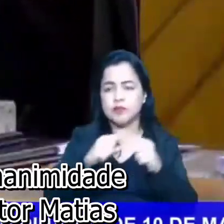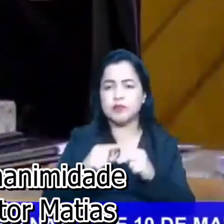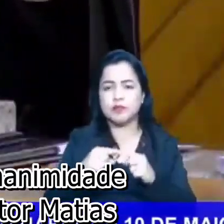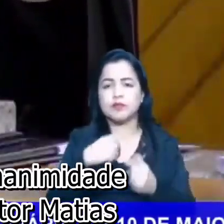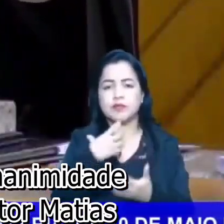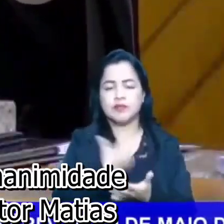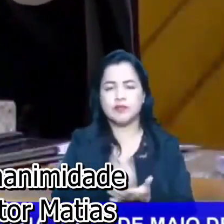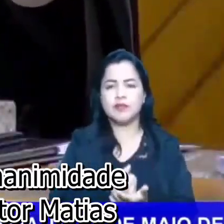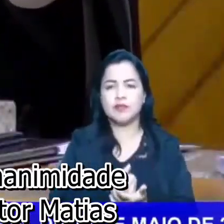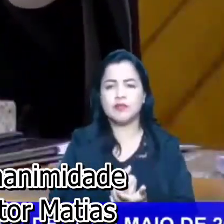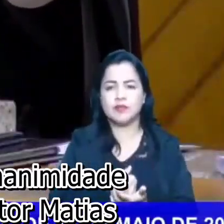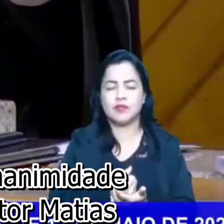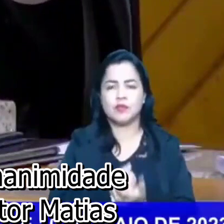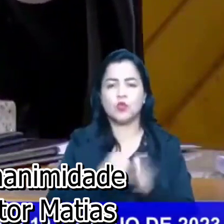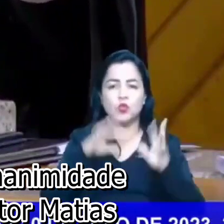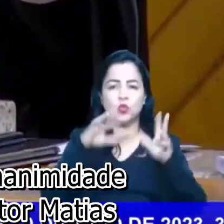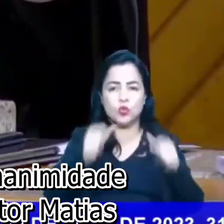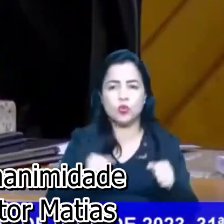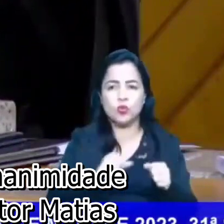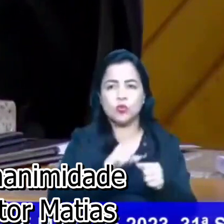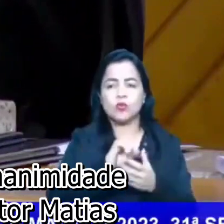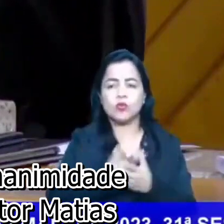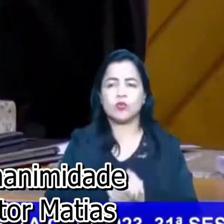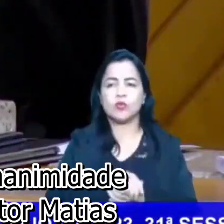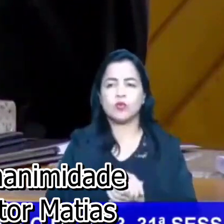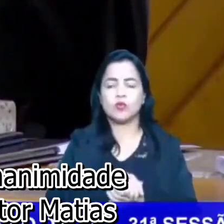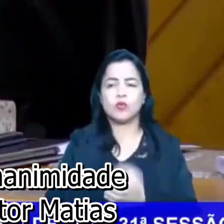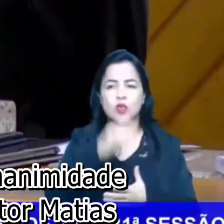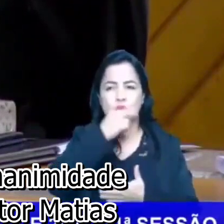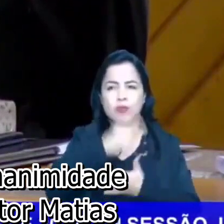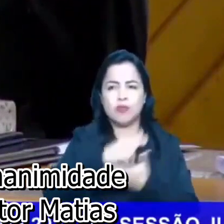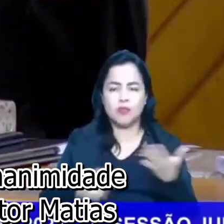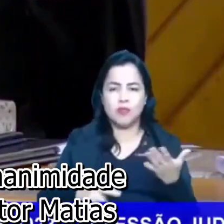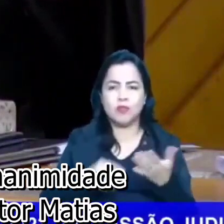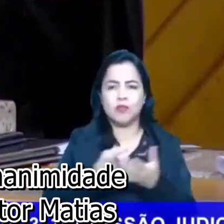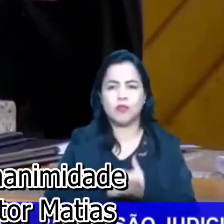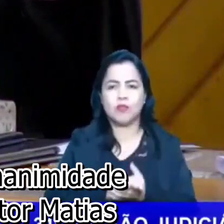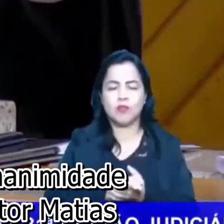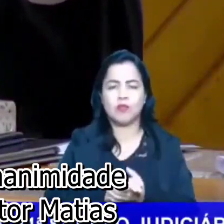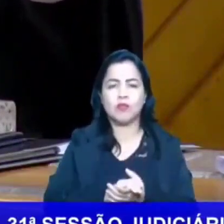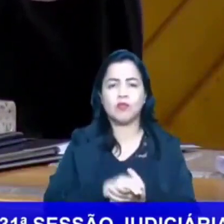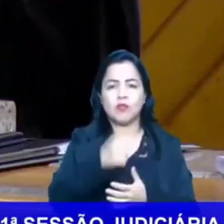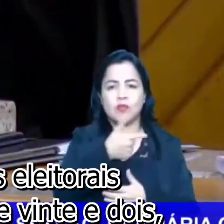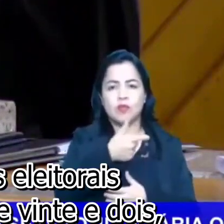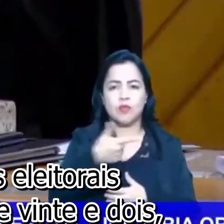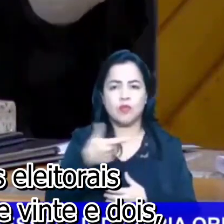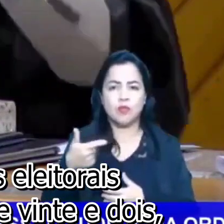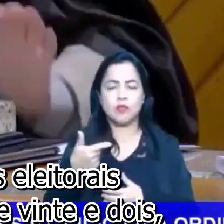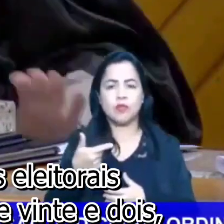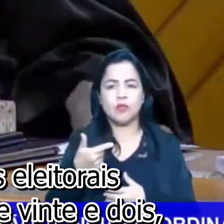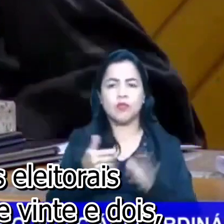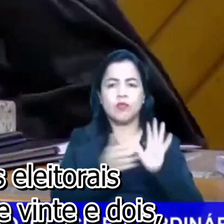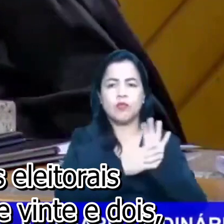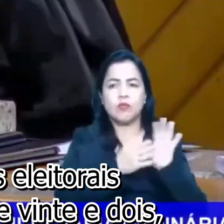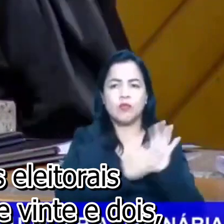Contas aprovadas à unanimidade nos termos do voto proferido pelo relator, doutor Matias. Item 22 da pauta, prestação de contas eleitorais